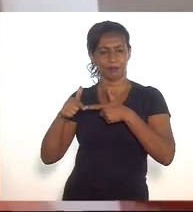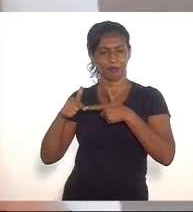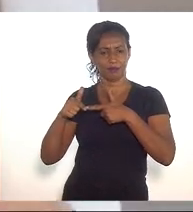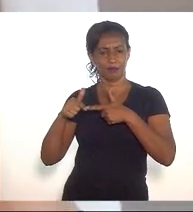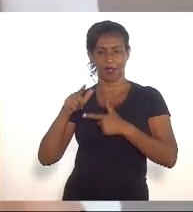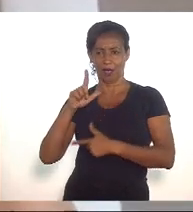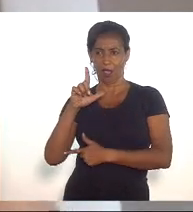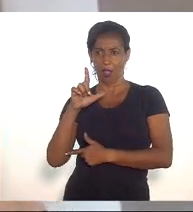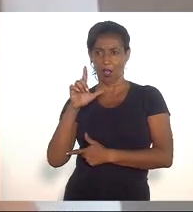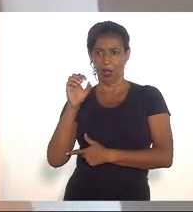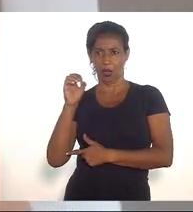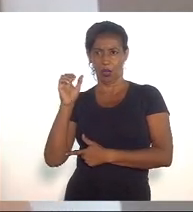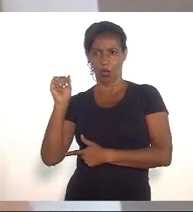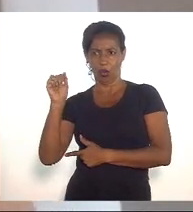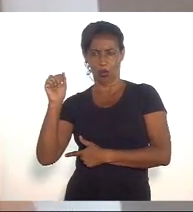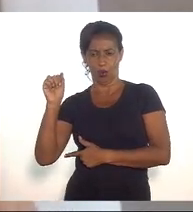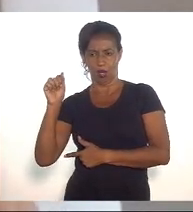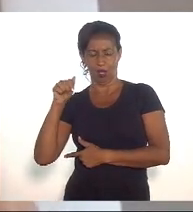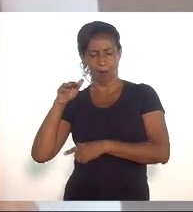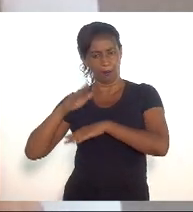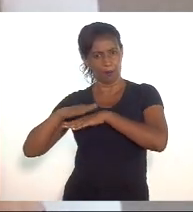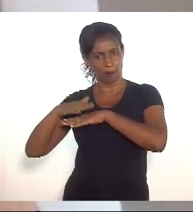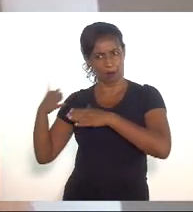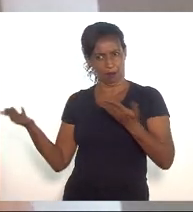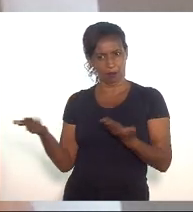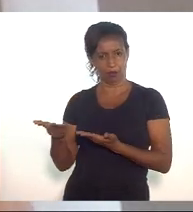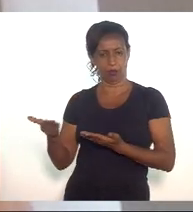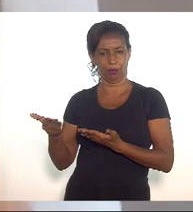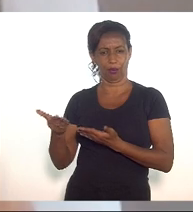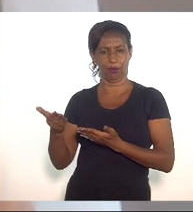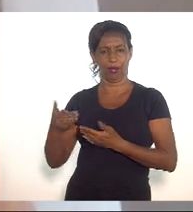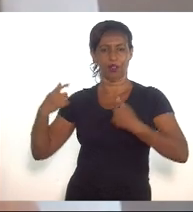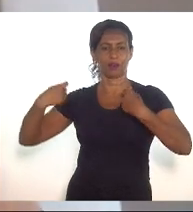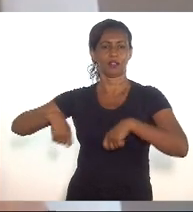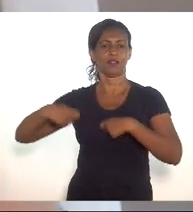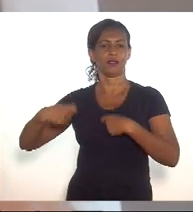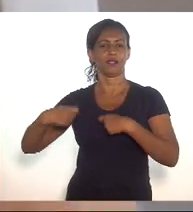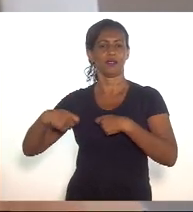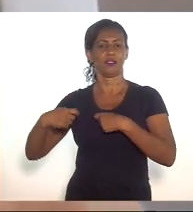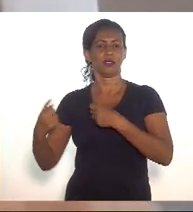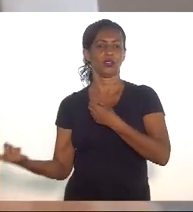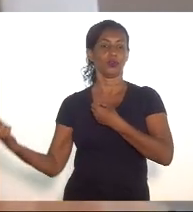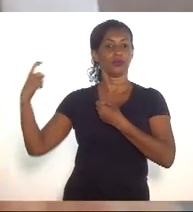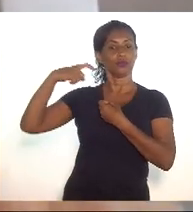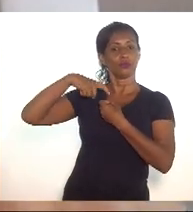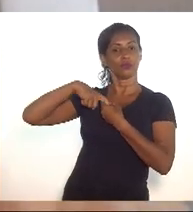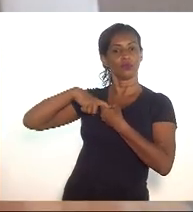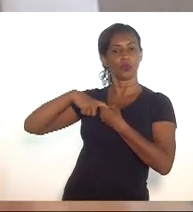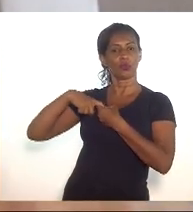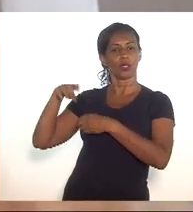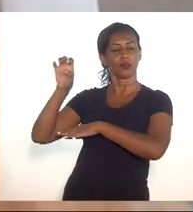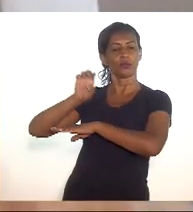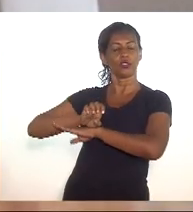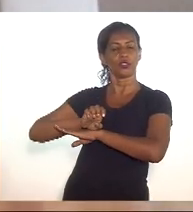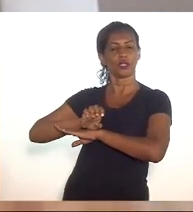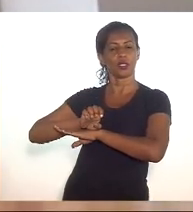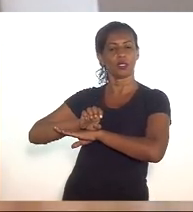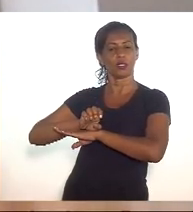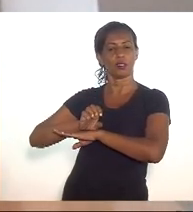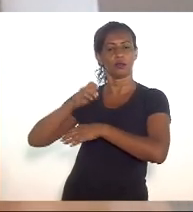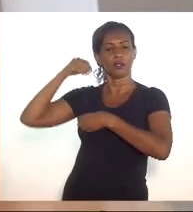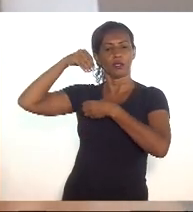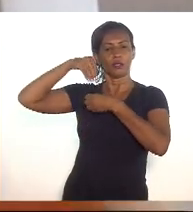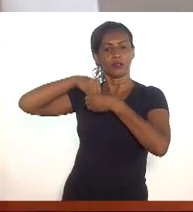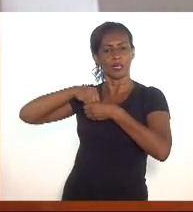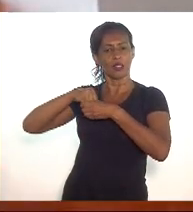da LOA em vigor, com as necessidades de retomada do Estado dentro